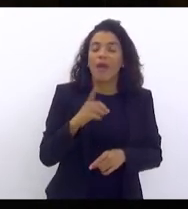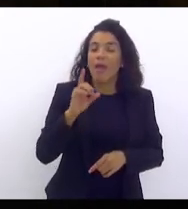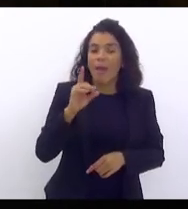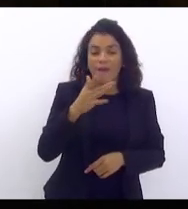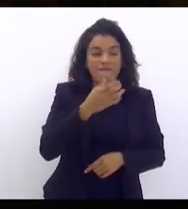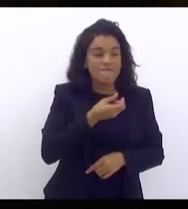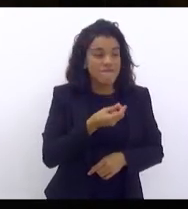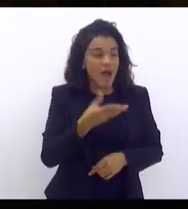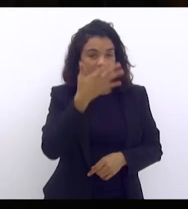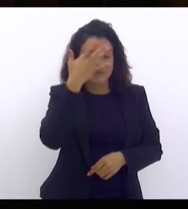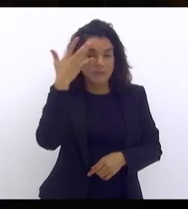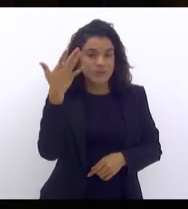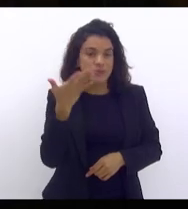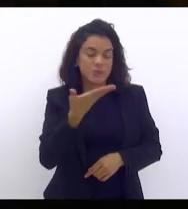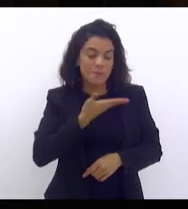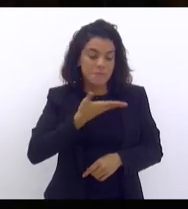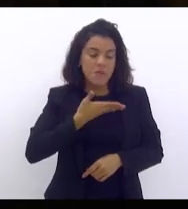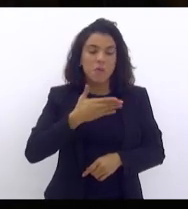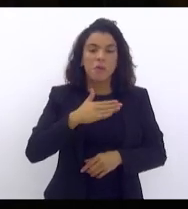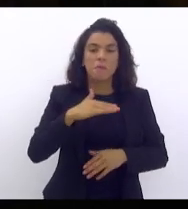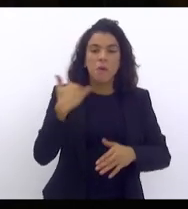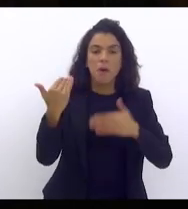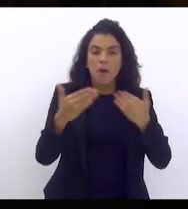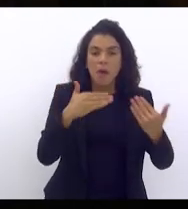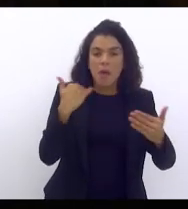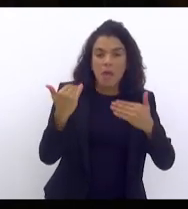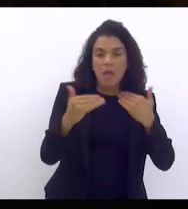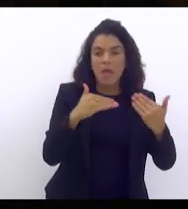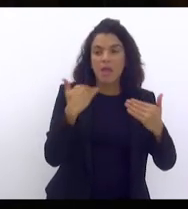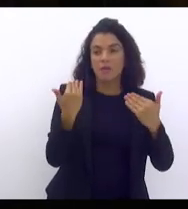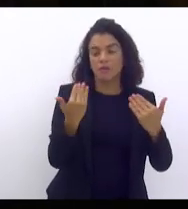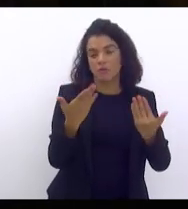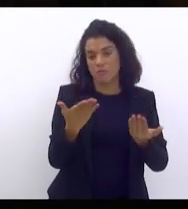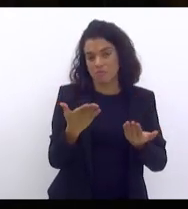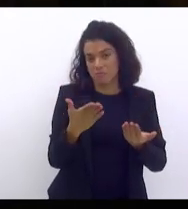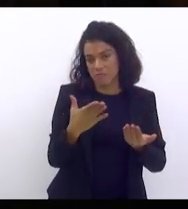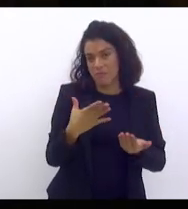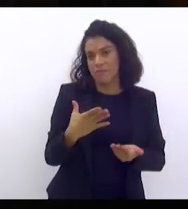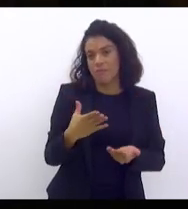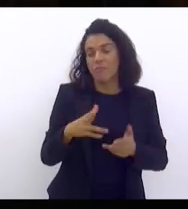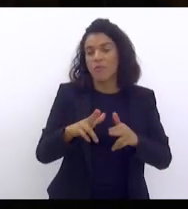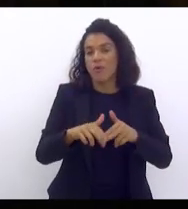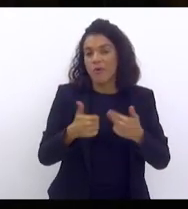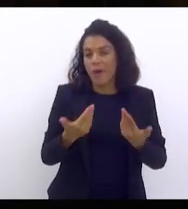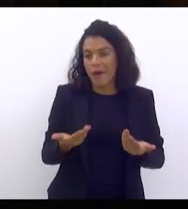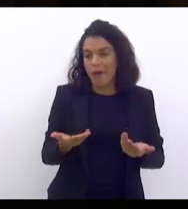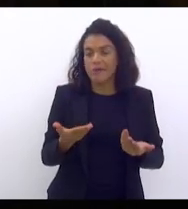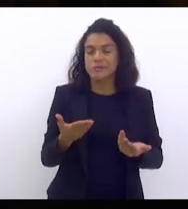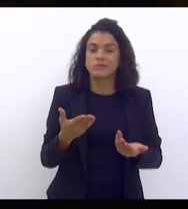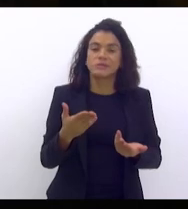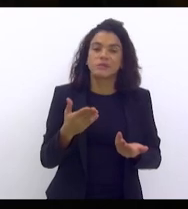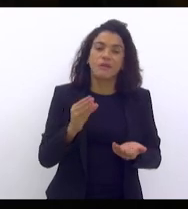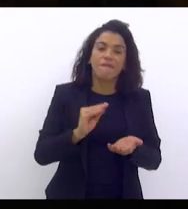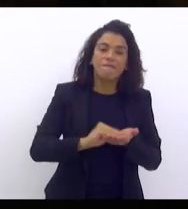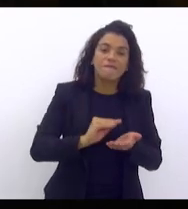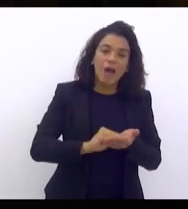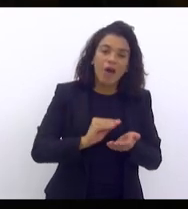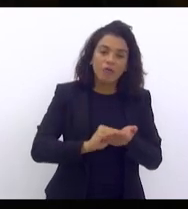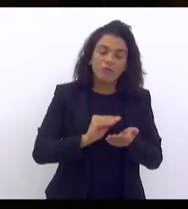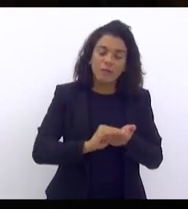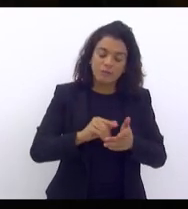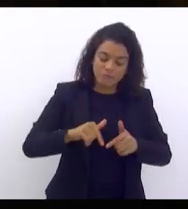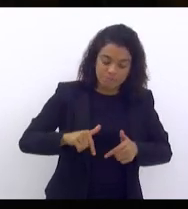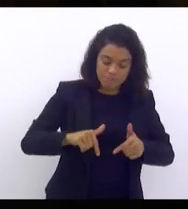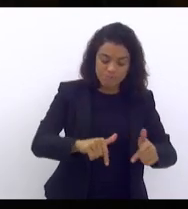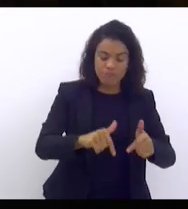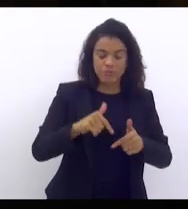estão adoecendo, que estão morrendo, perdendo a sua vida por conta da negligência dos políticos.